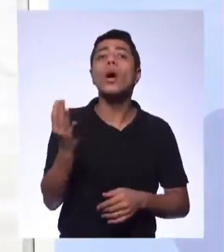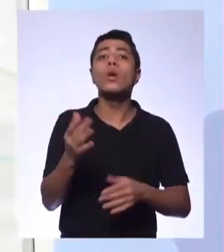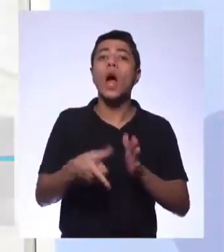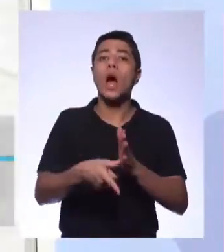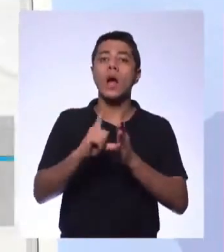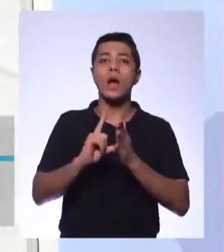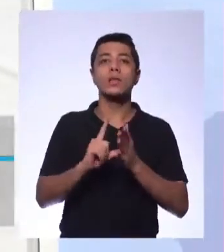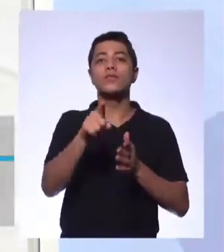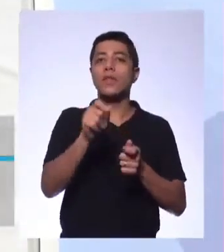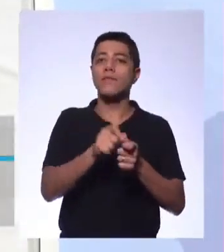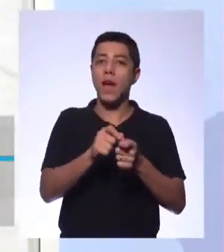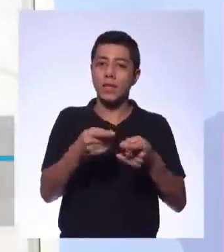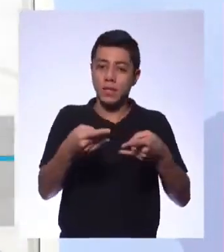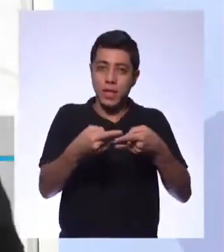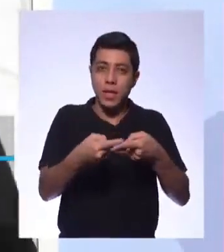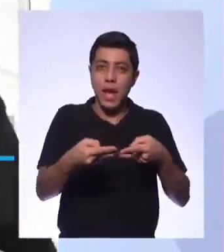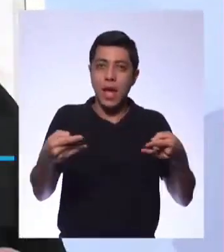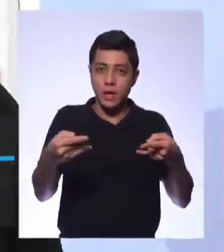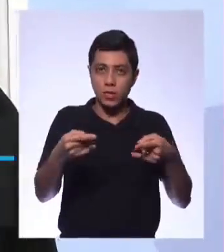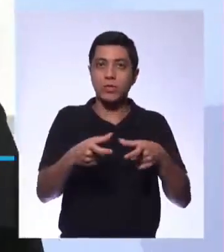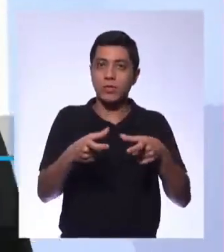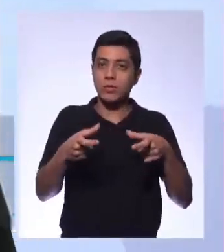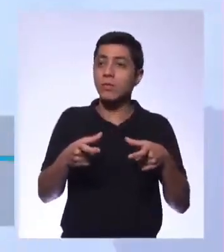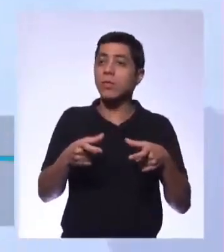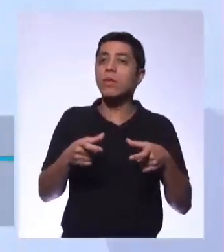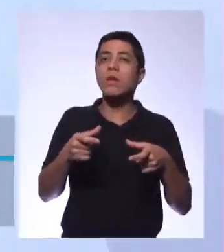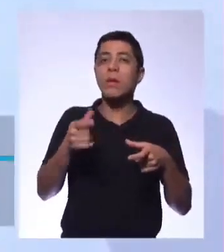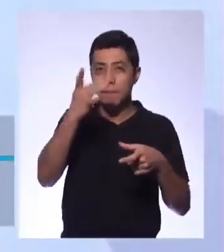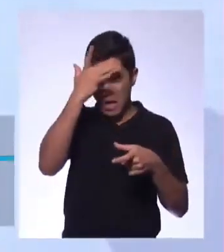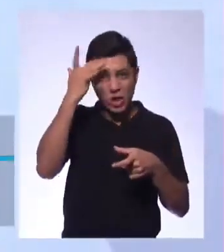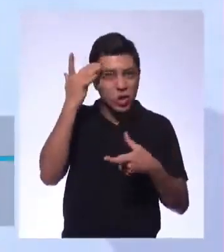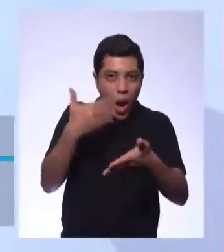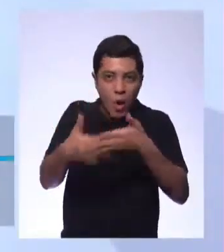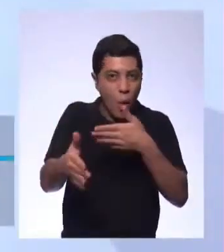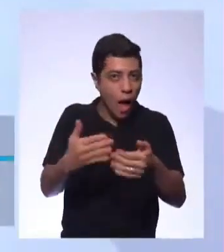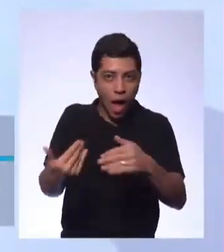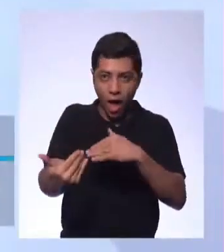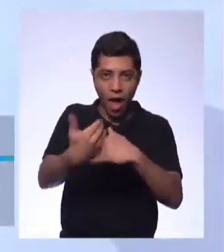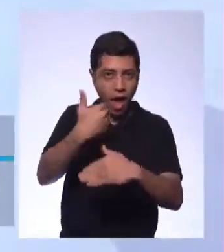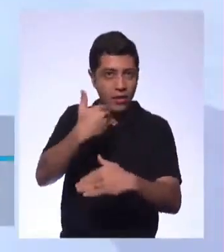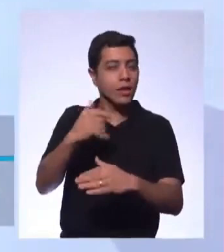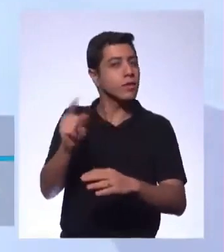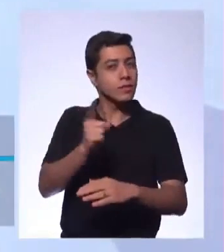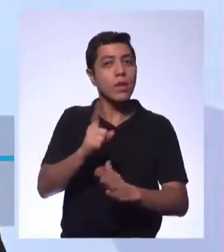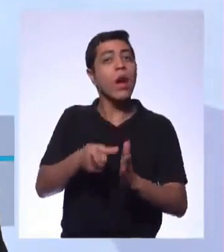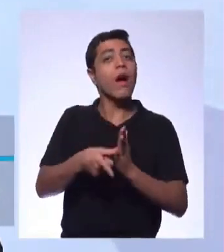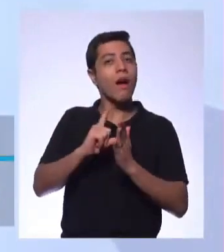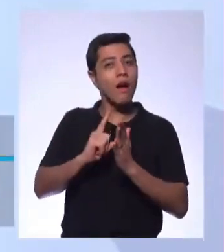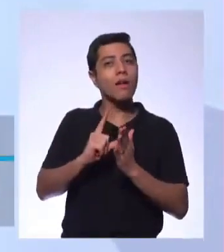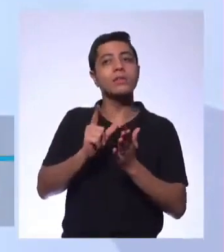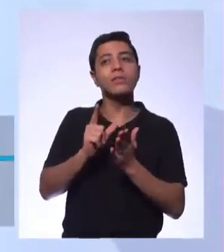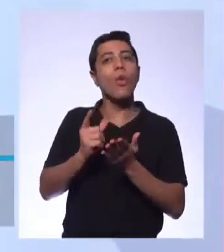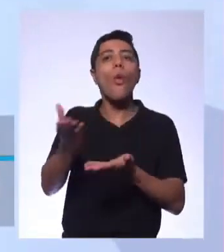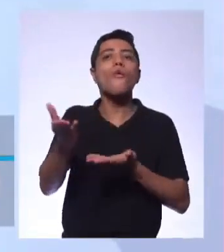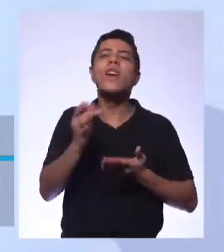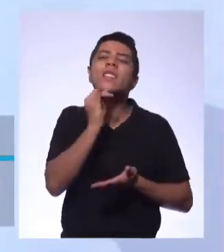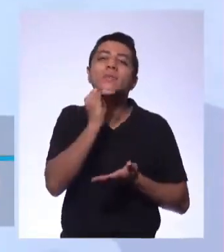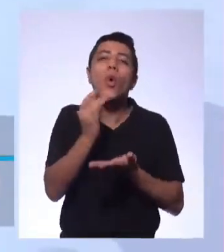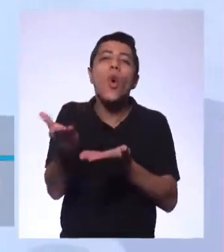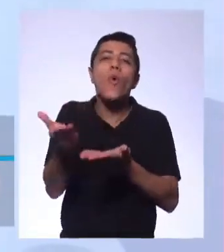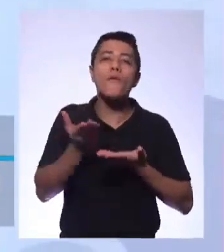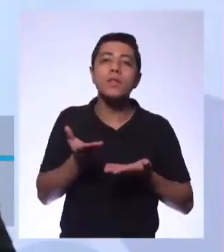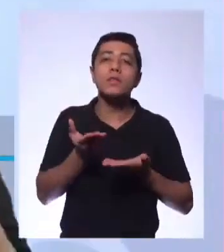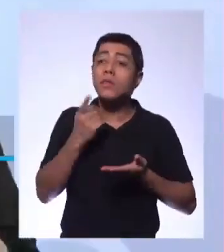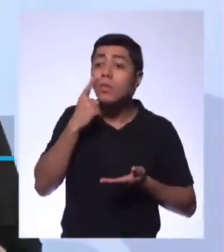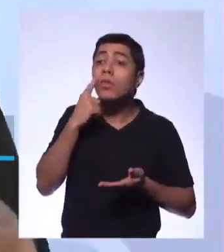Então, um convite. As pessoas vão entrar mediante um convite que você vai disponibilizar previamente para essas pessoas. É uma forma de você saber quantas